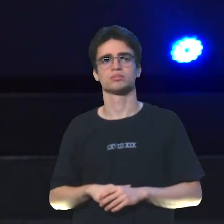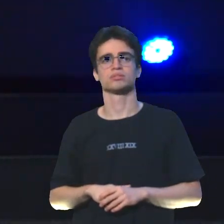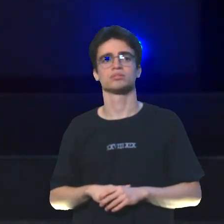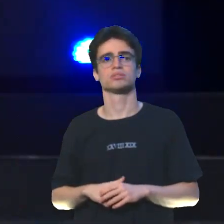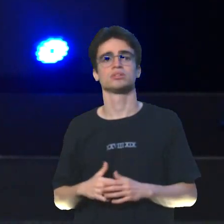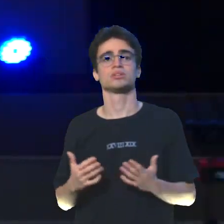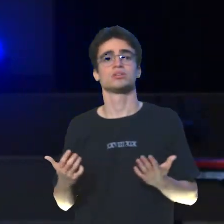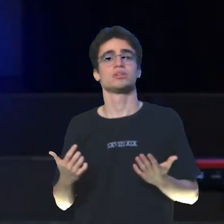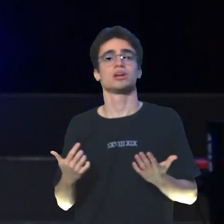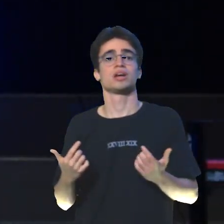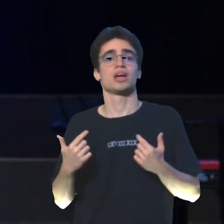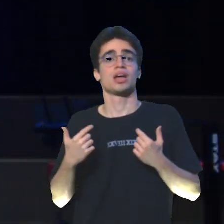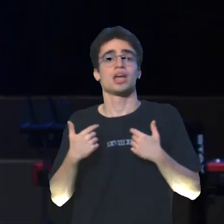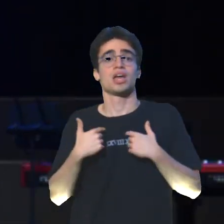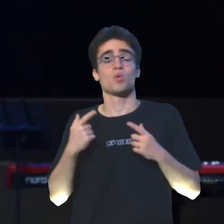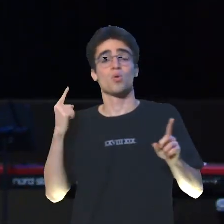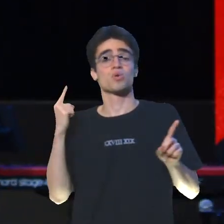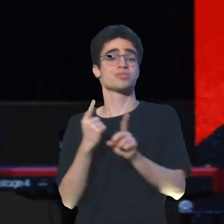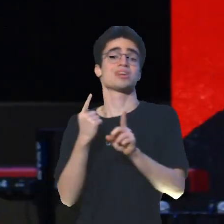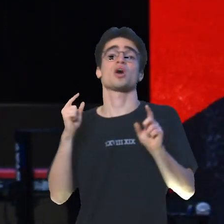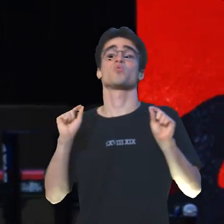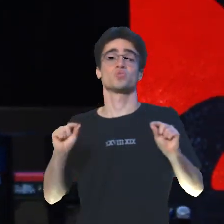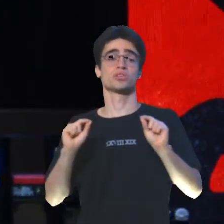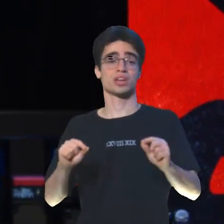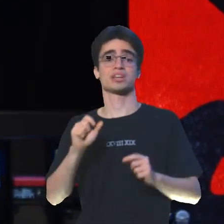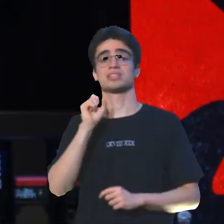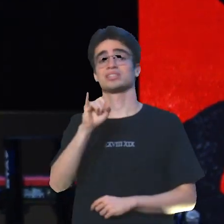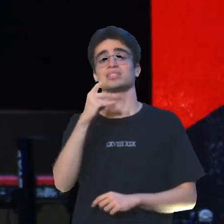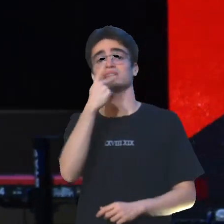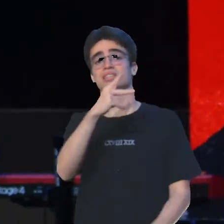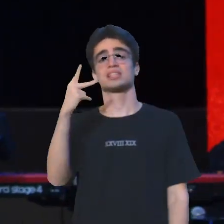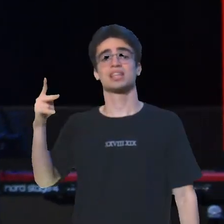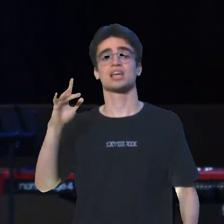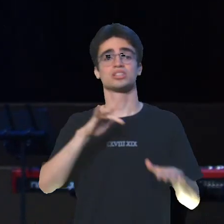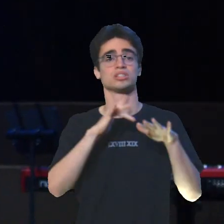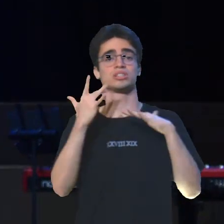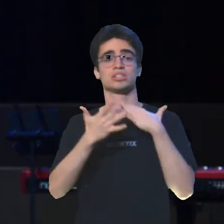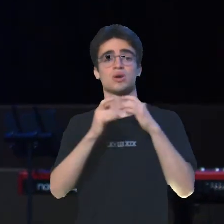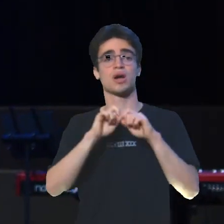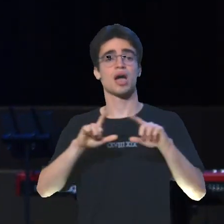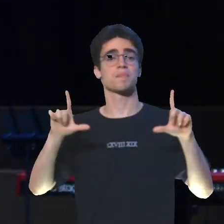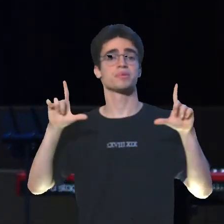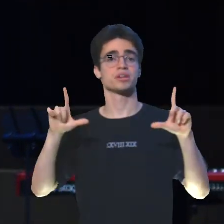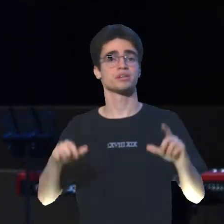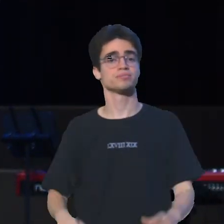O que eu vou encontrar se eu abrir as redes sociais de vocês aqui?